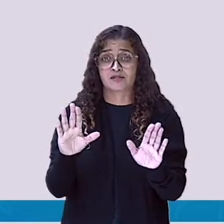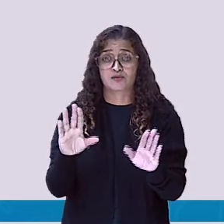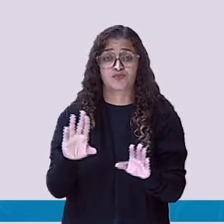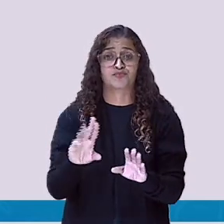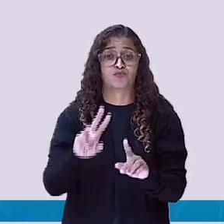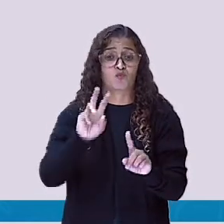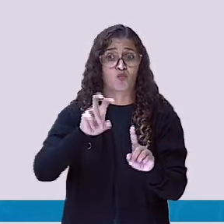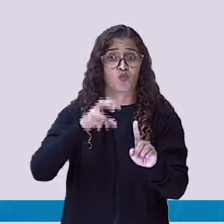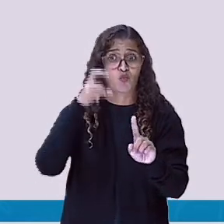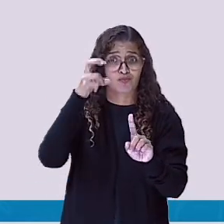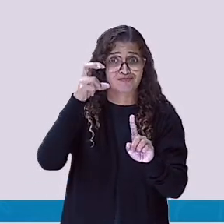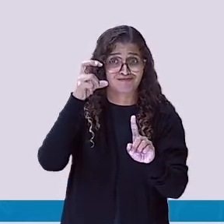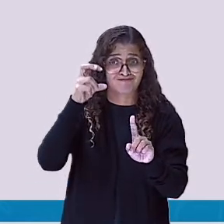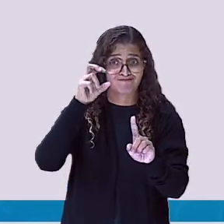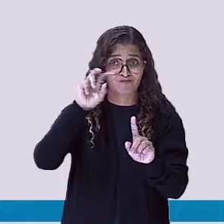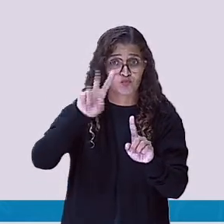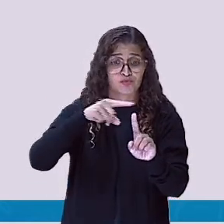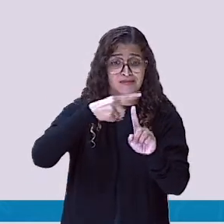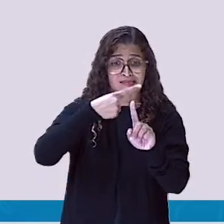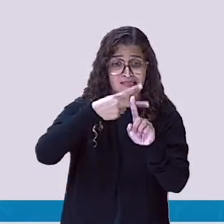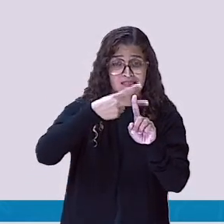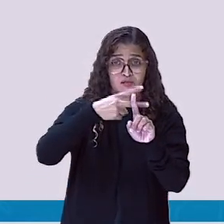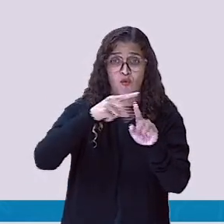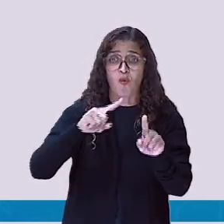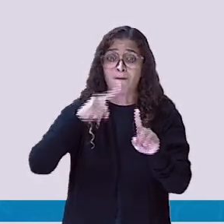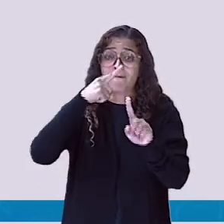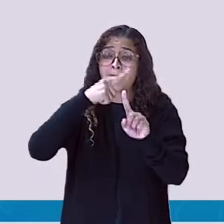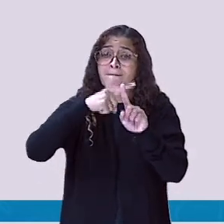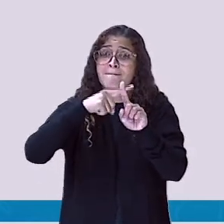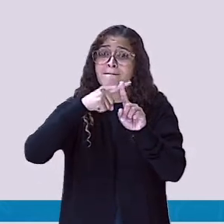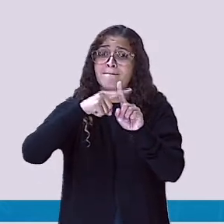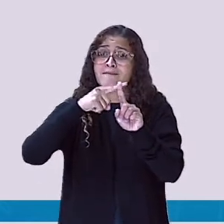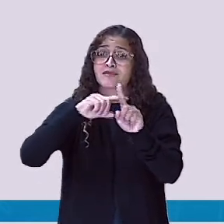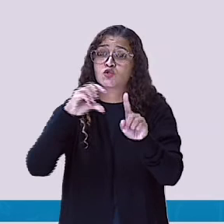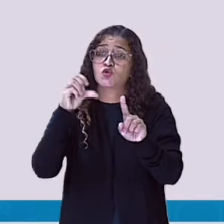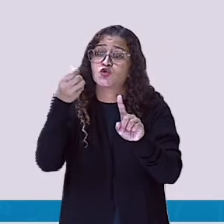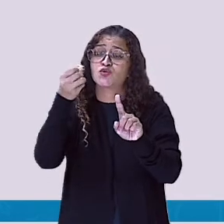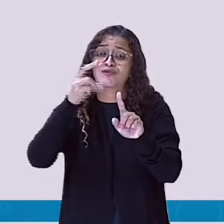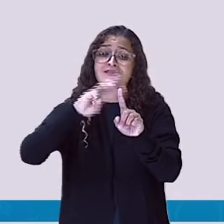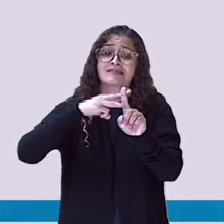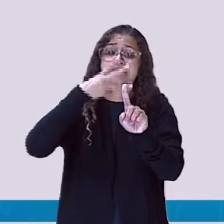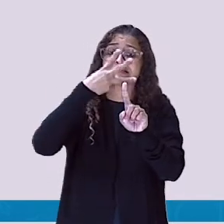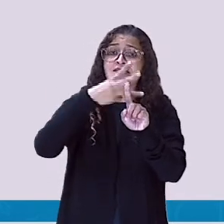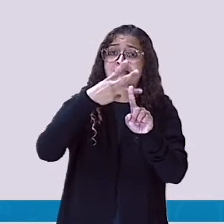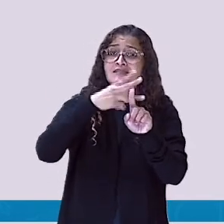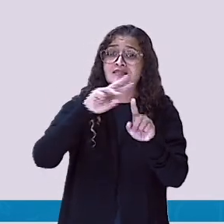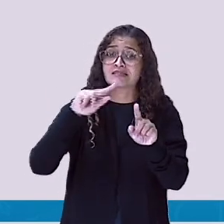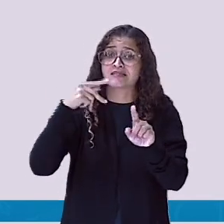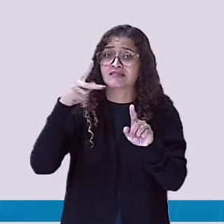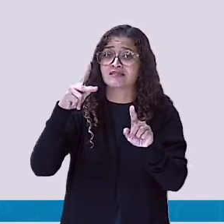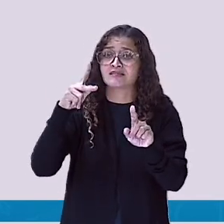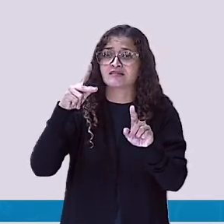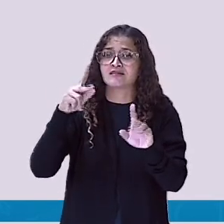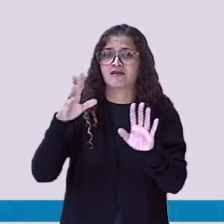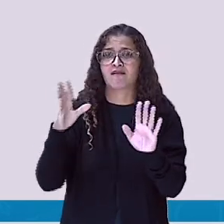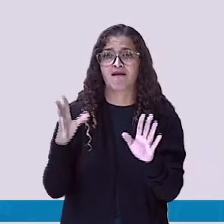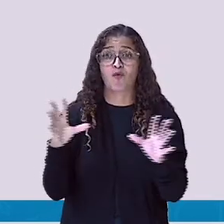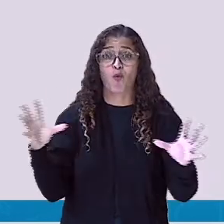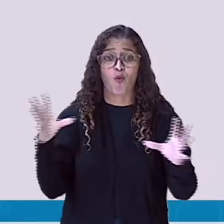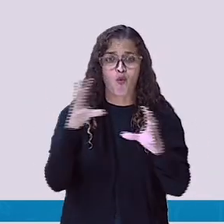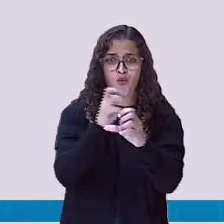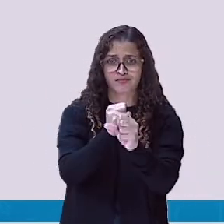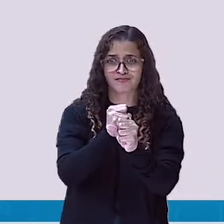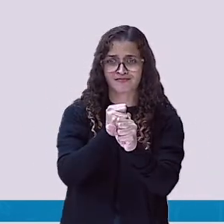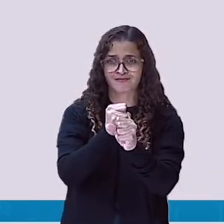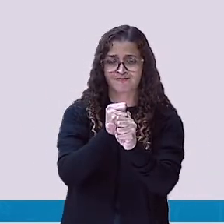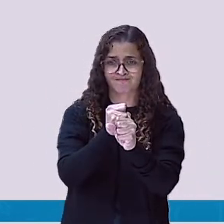6. Então, eu vou fazer o dobro de 5 mais o triplo de 6.